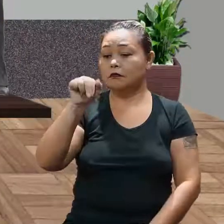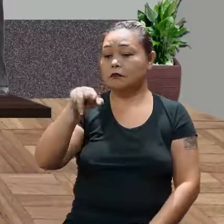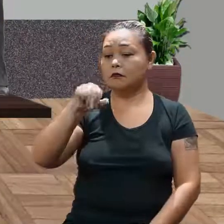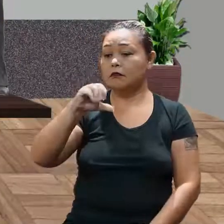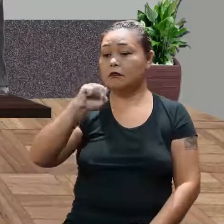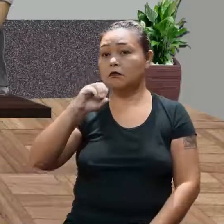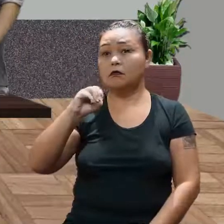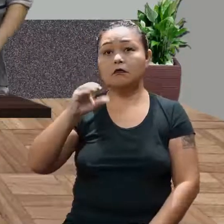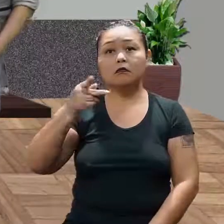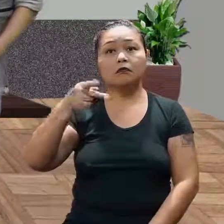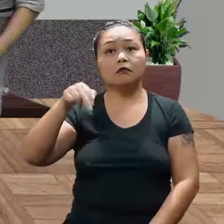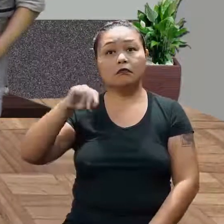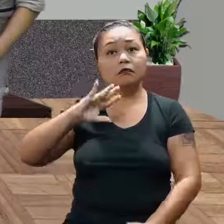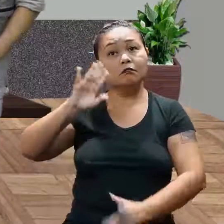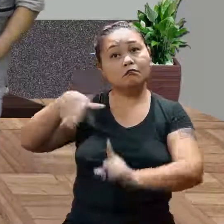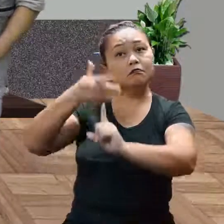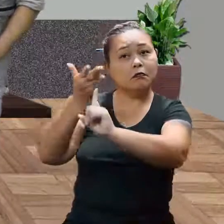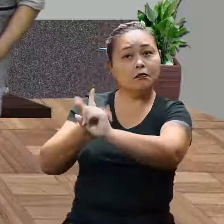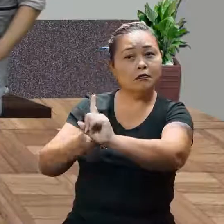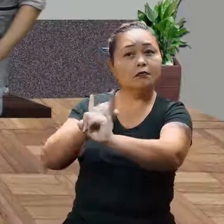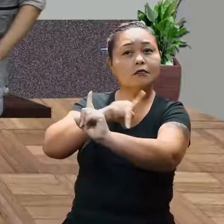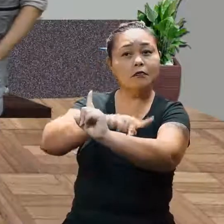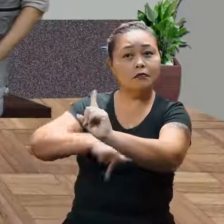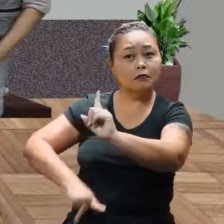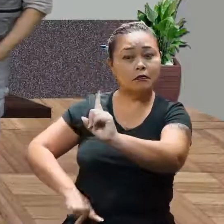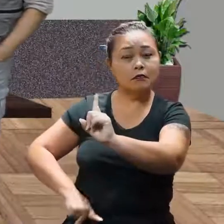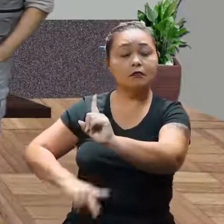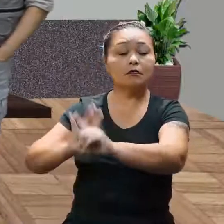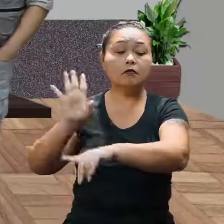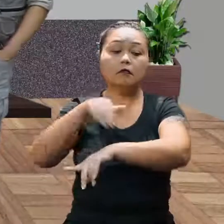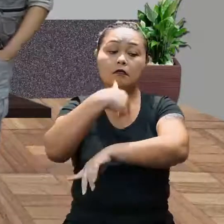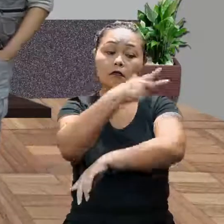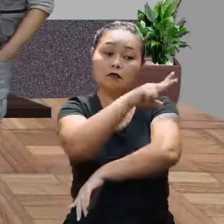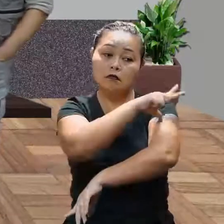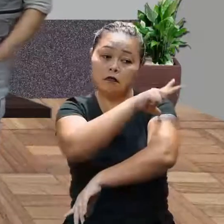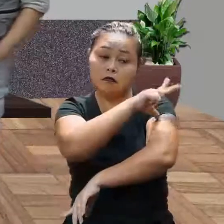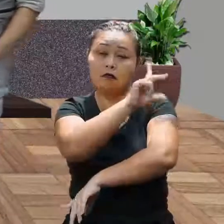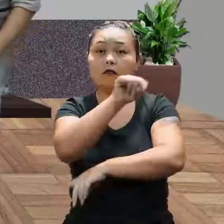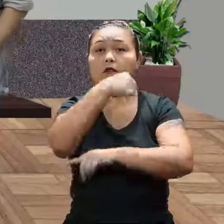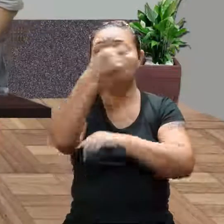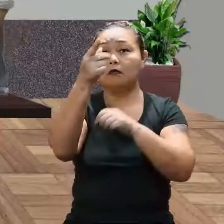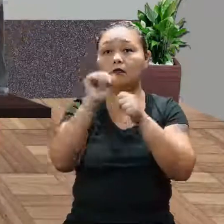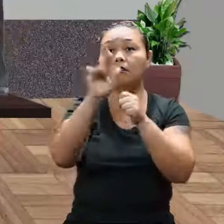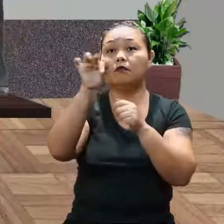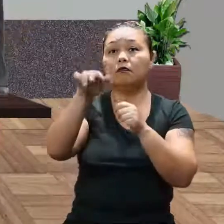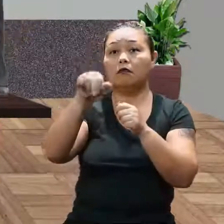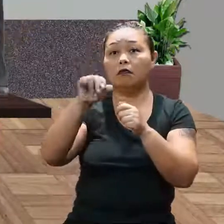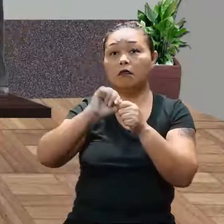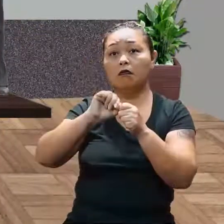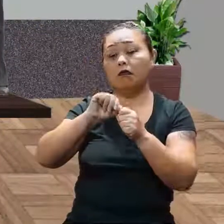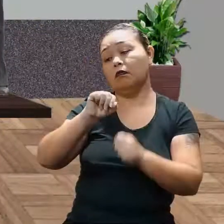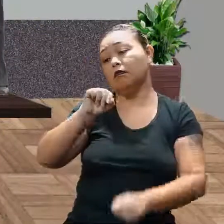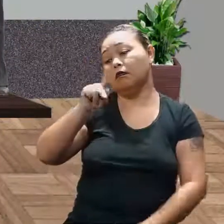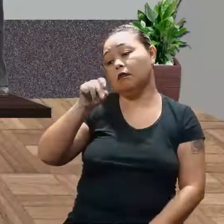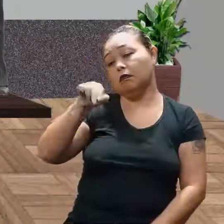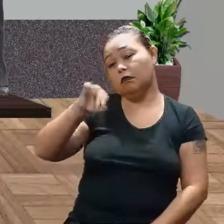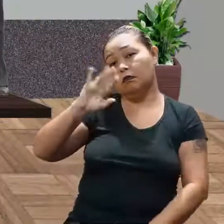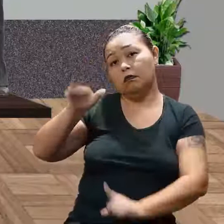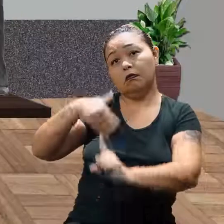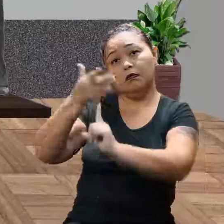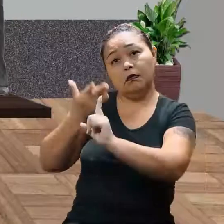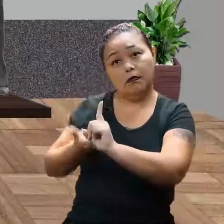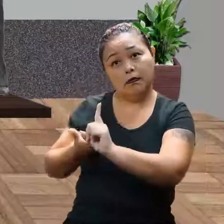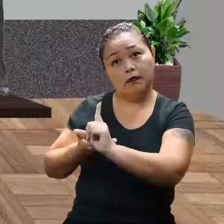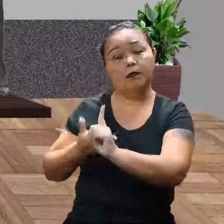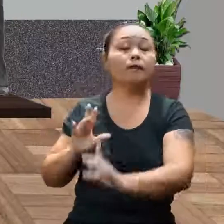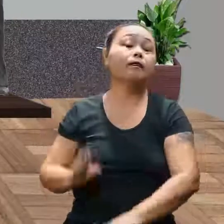esse presidente. Nós temos a Álvaro Vilhena, lá em Vilhena, depois nós temos a Afonso Pena, em homenagem a ele.